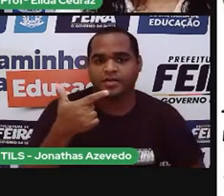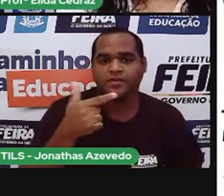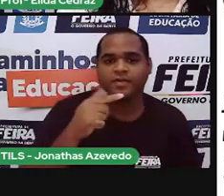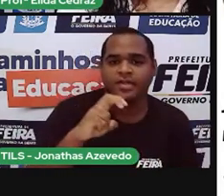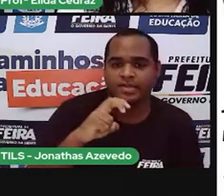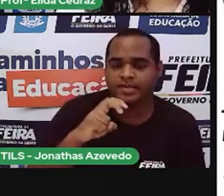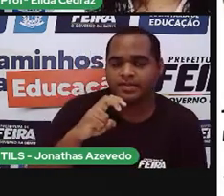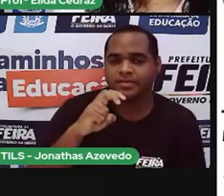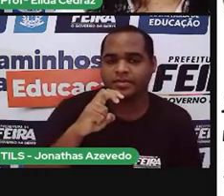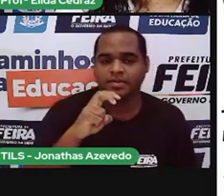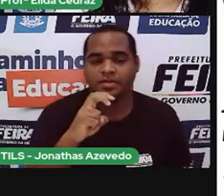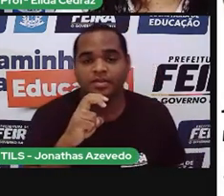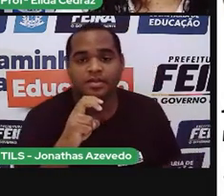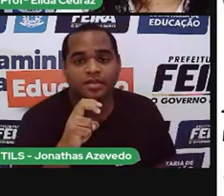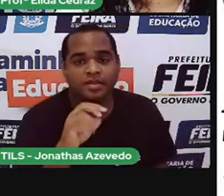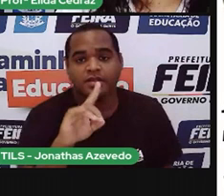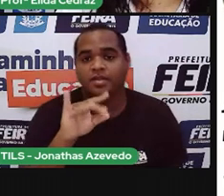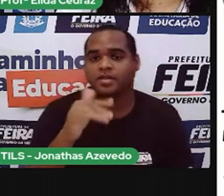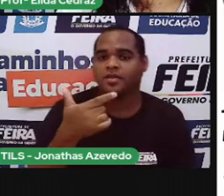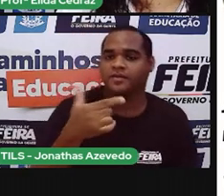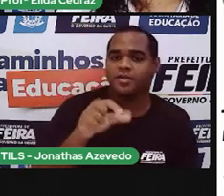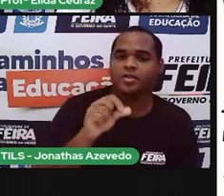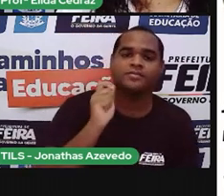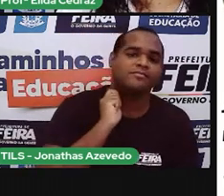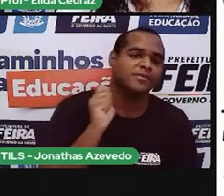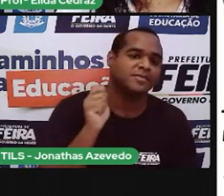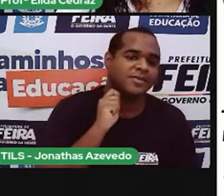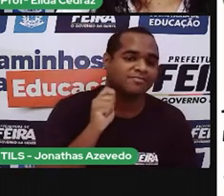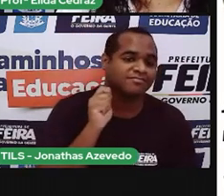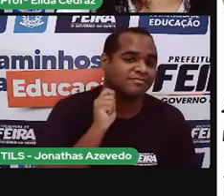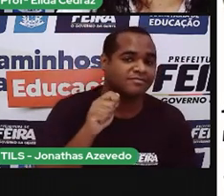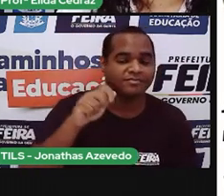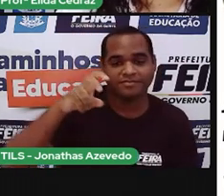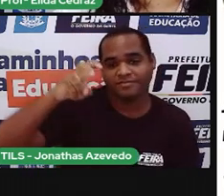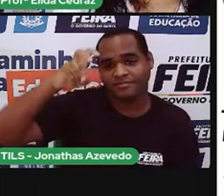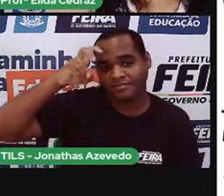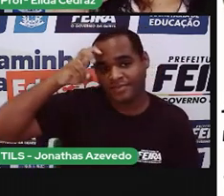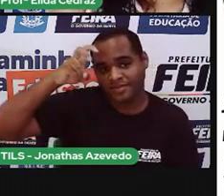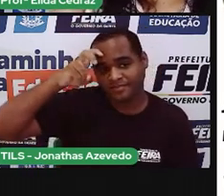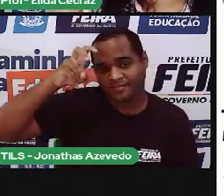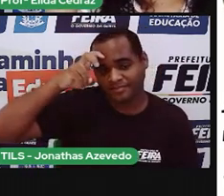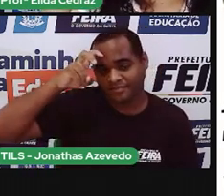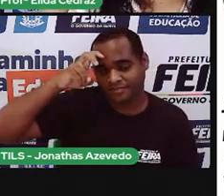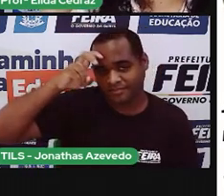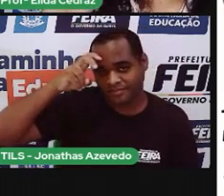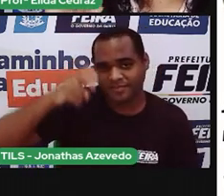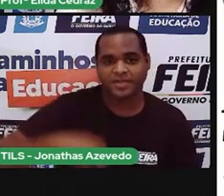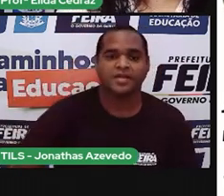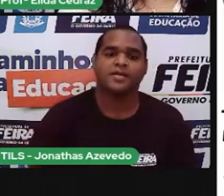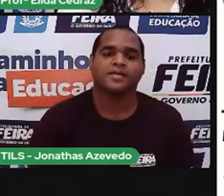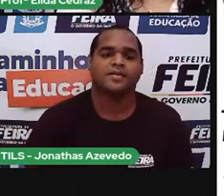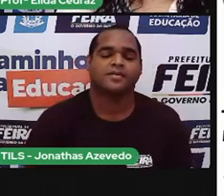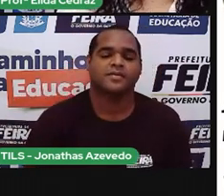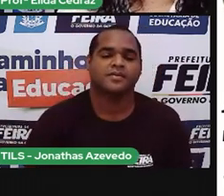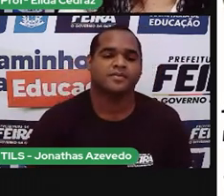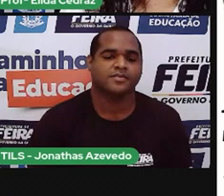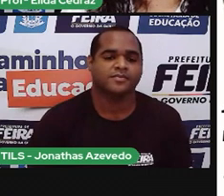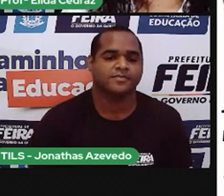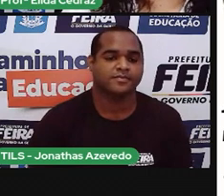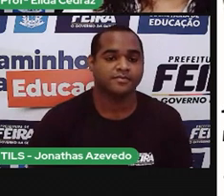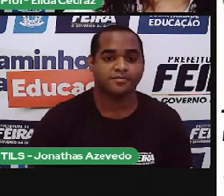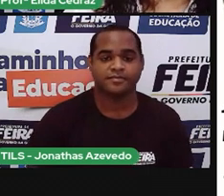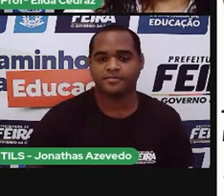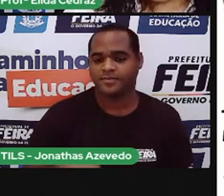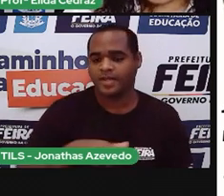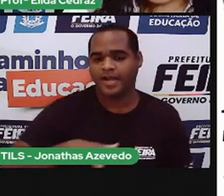25 do dia 29 de abril, quinta-feira. A aula de hoje é na área